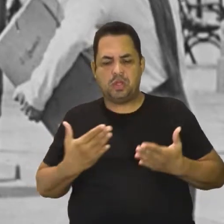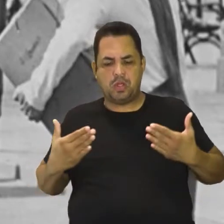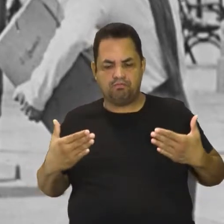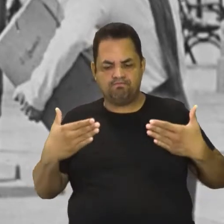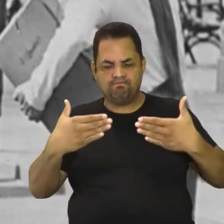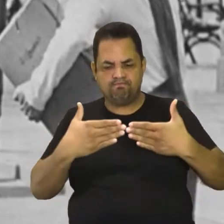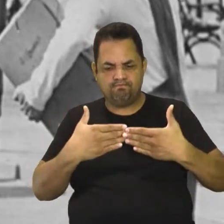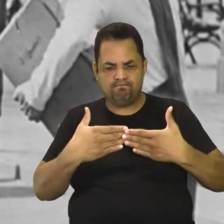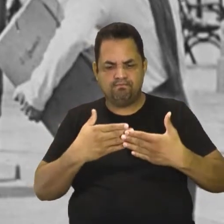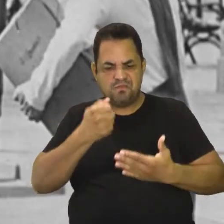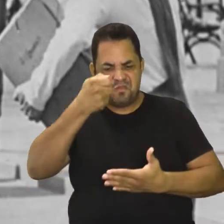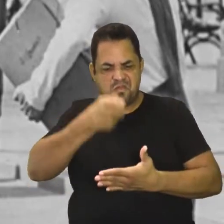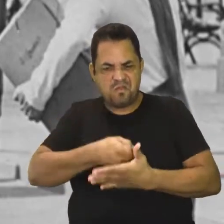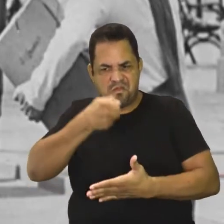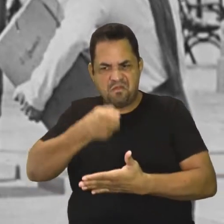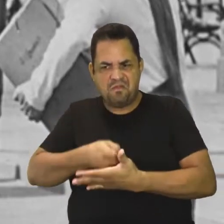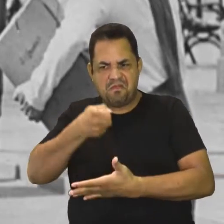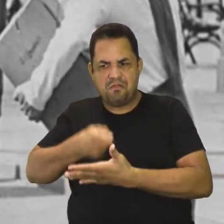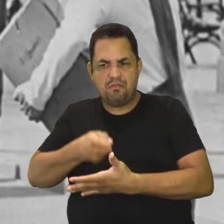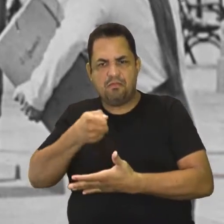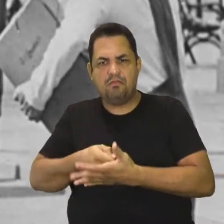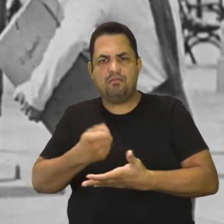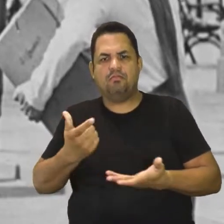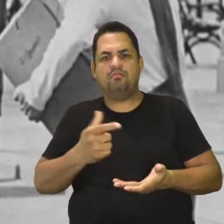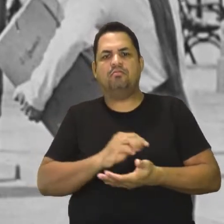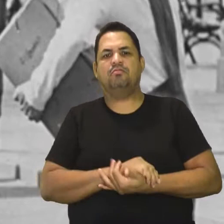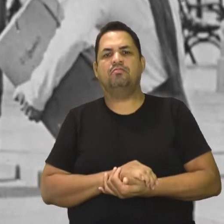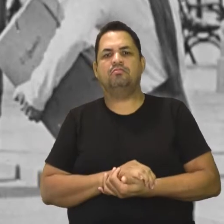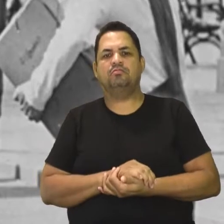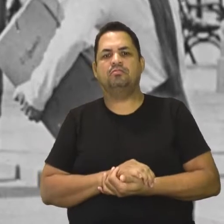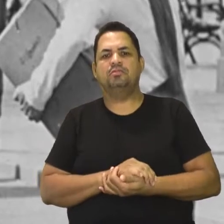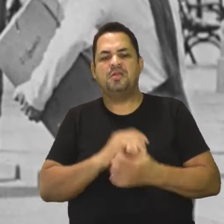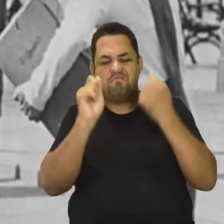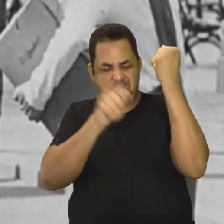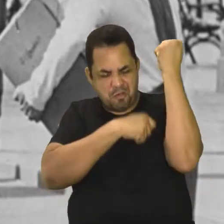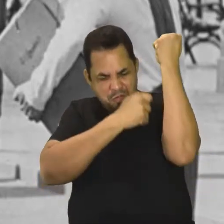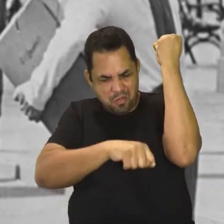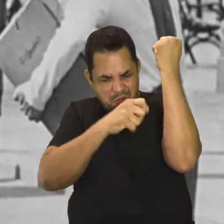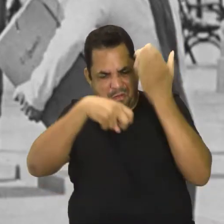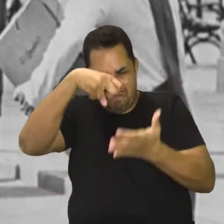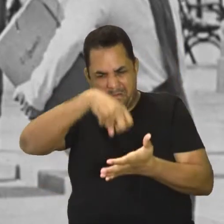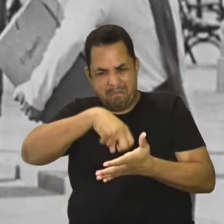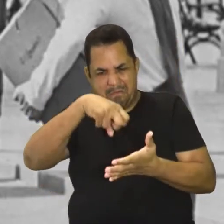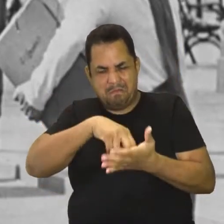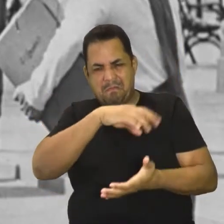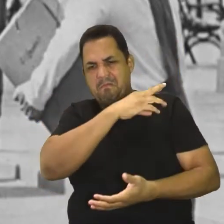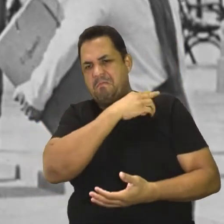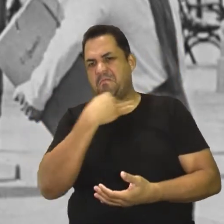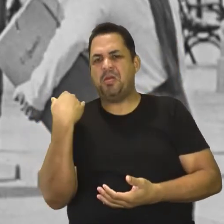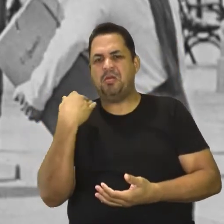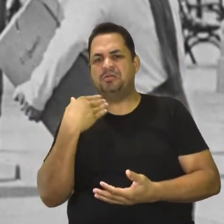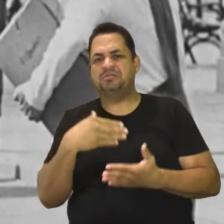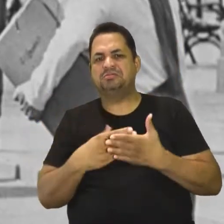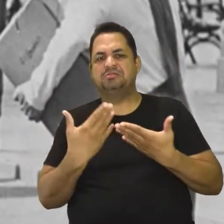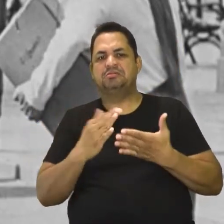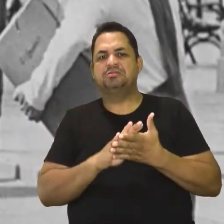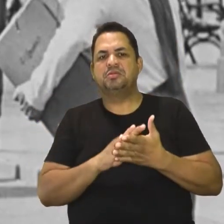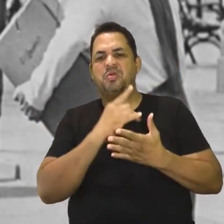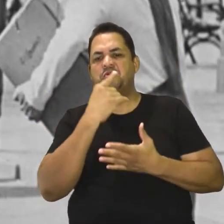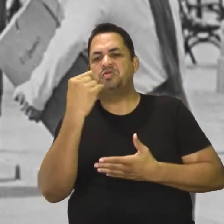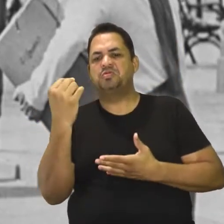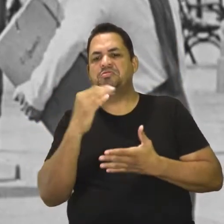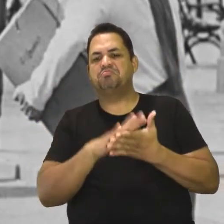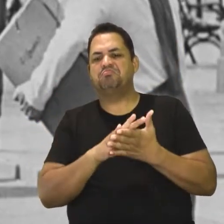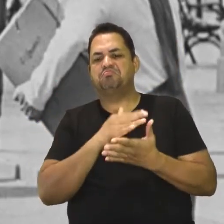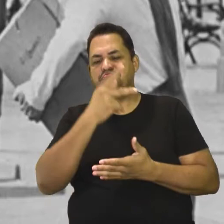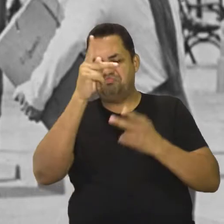esse regime se endurecer cada vez mais. Tortura, morte, desaparecimento.